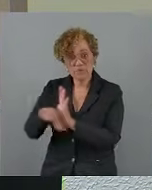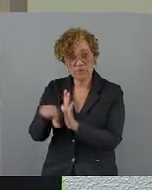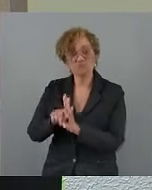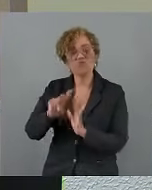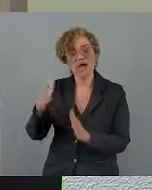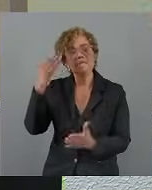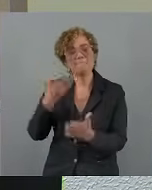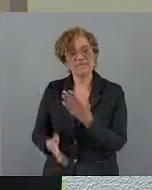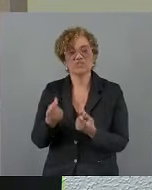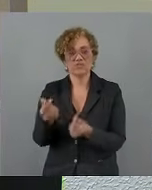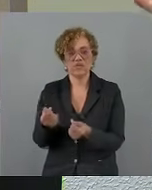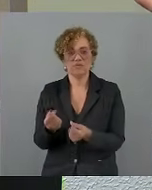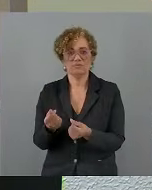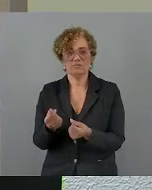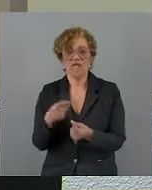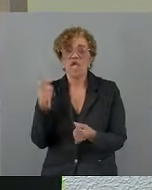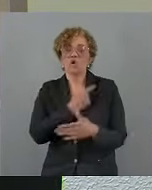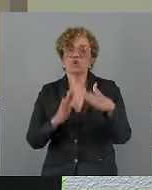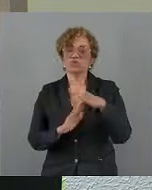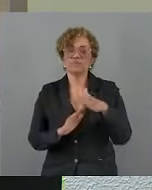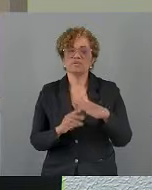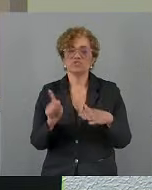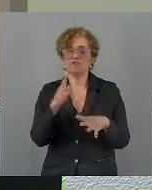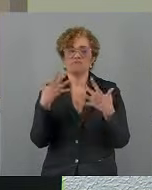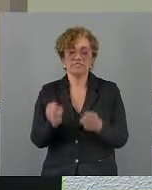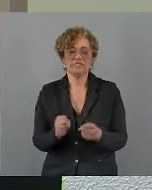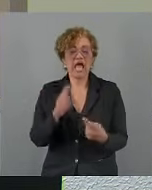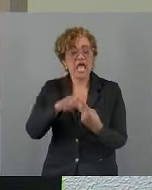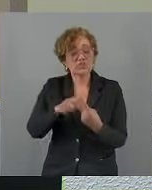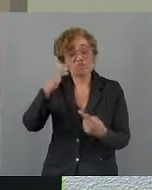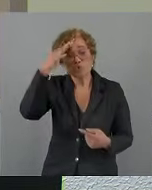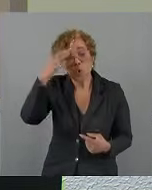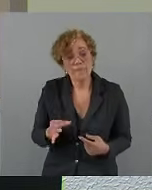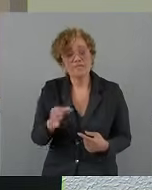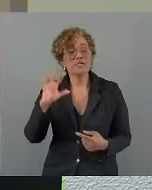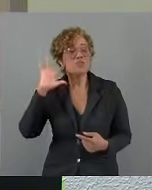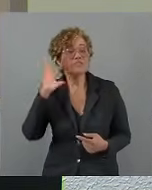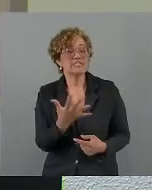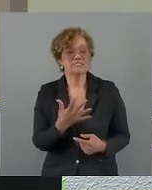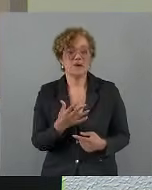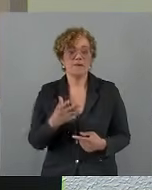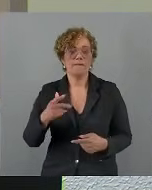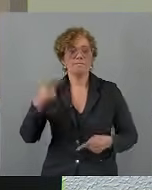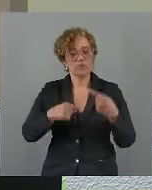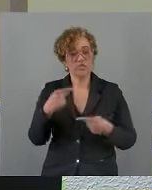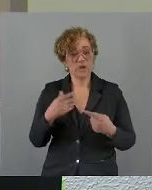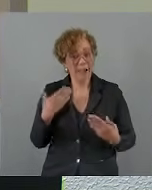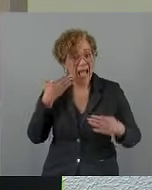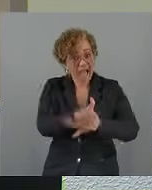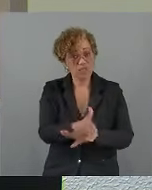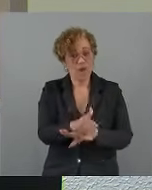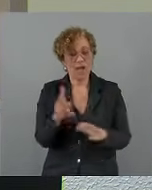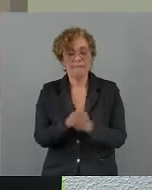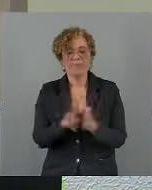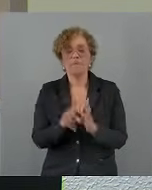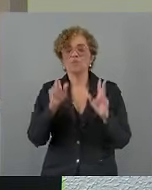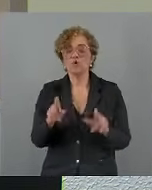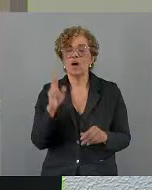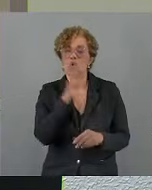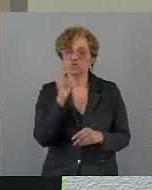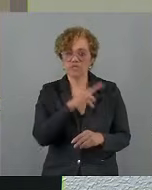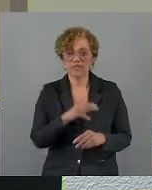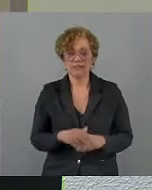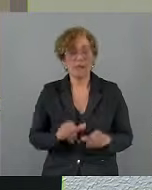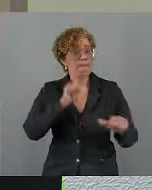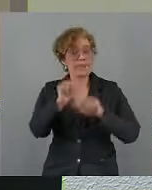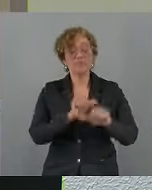dinheiro. E isso é um limite que a gente não vai... Então, é um tipo de compreensão e de decisão política para atuar no pronto-socorro emergencial, para